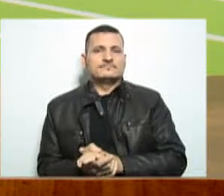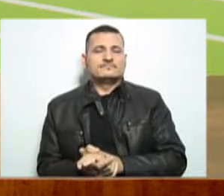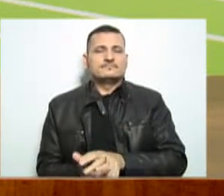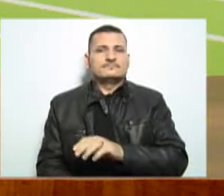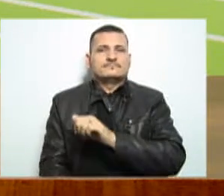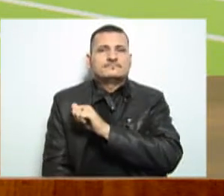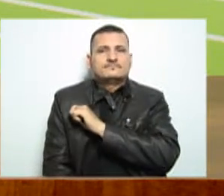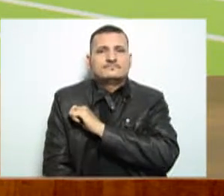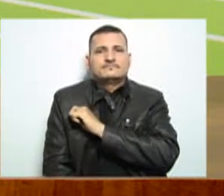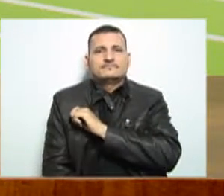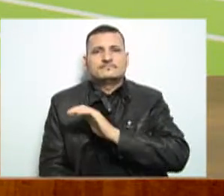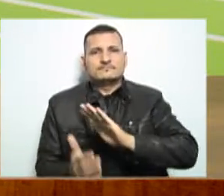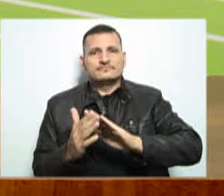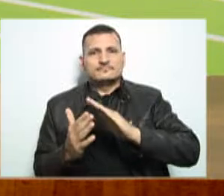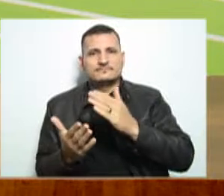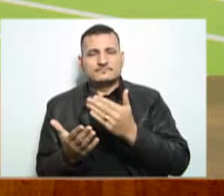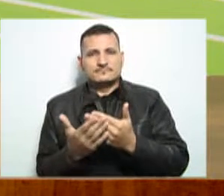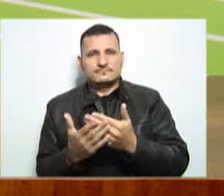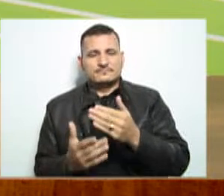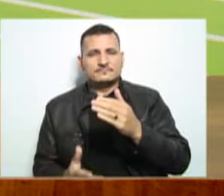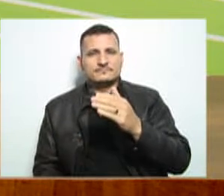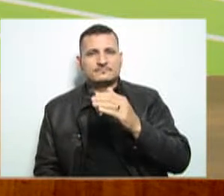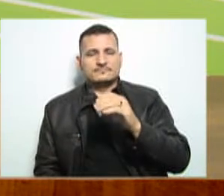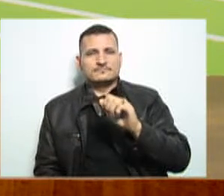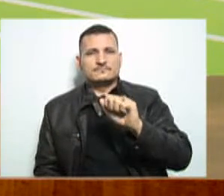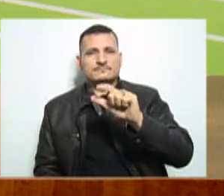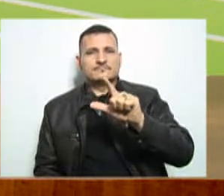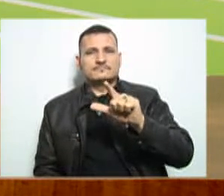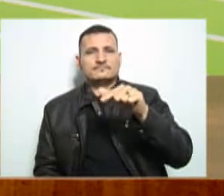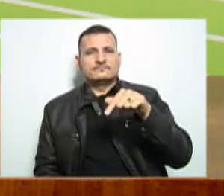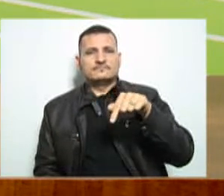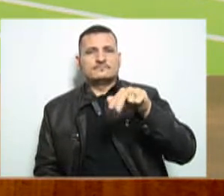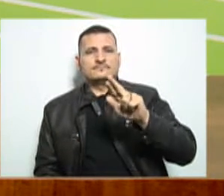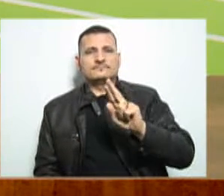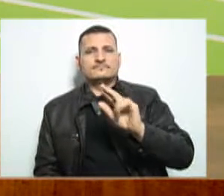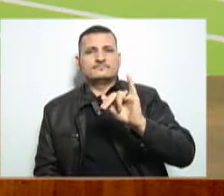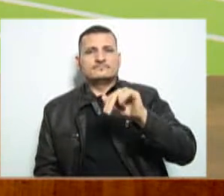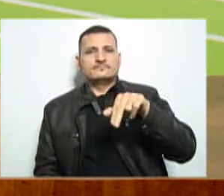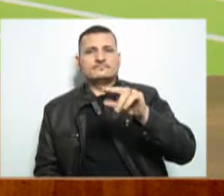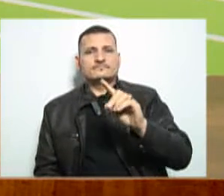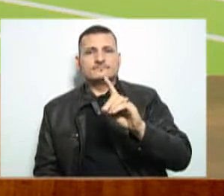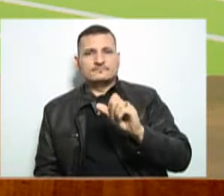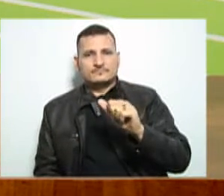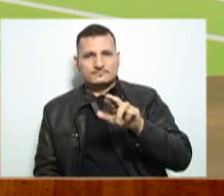alunos da escola Alquindar Brasil, de Guajará-Mirim,